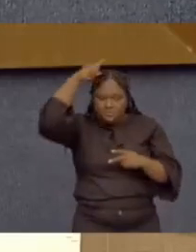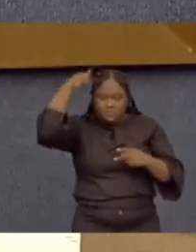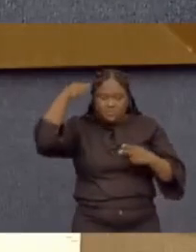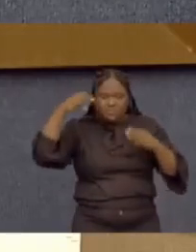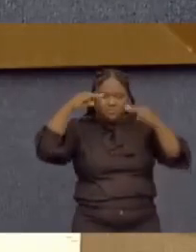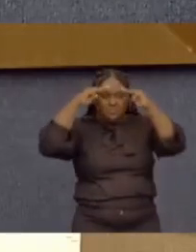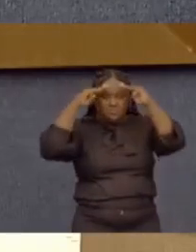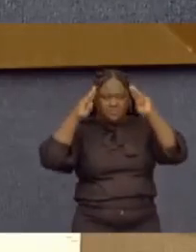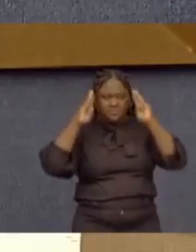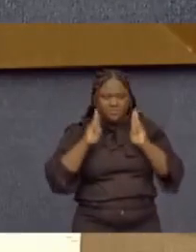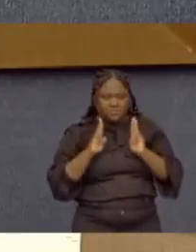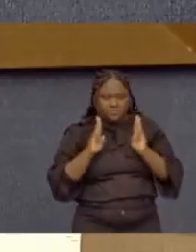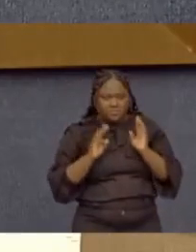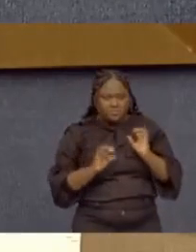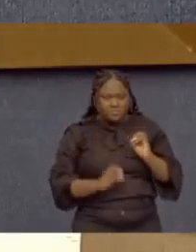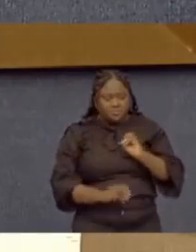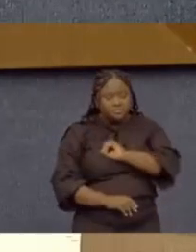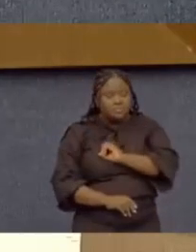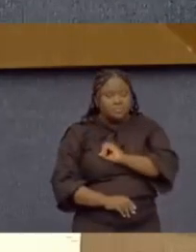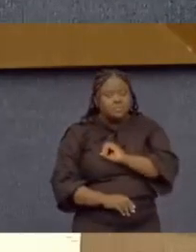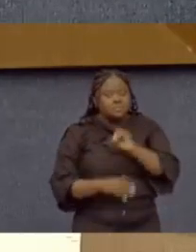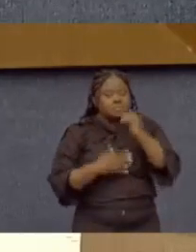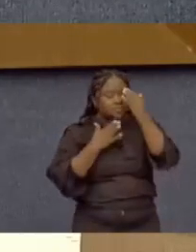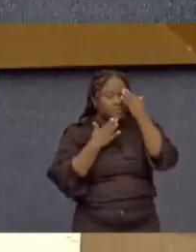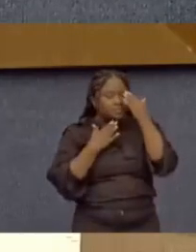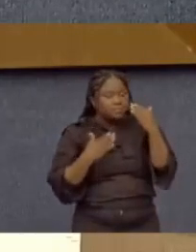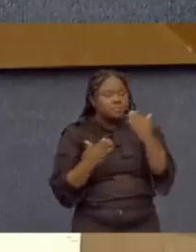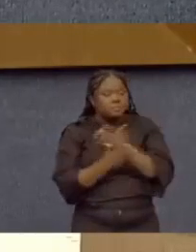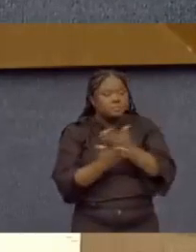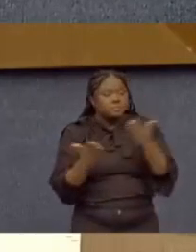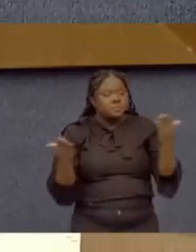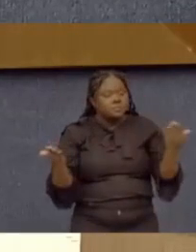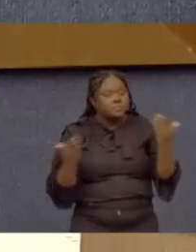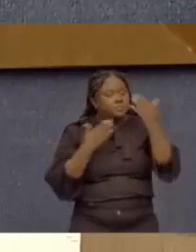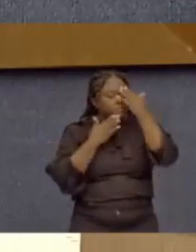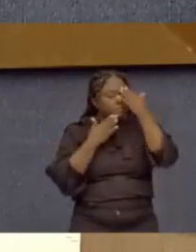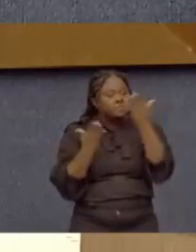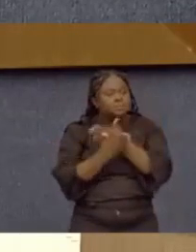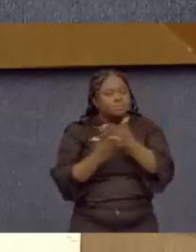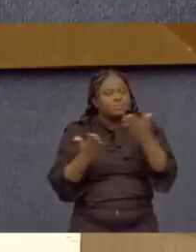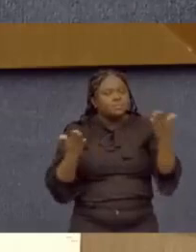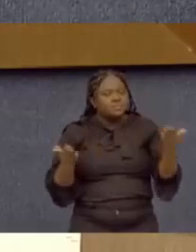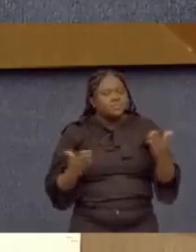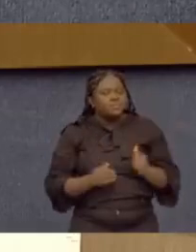louvado seja Deus por vocês, louvado seja Deus por esse povo de Deus que está no aglomerado da Serra.